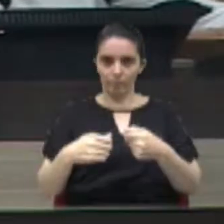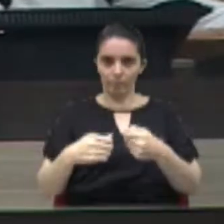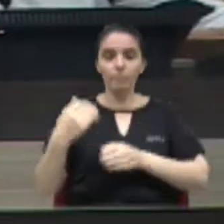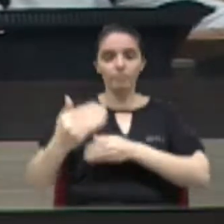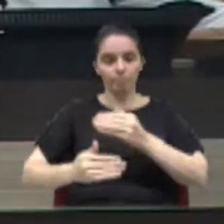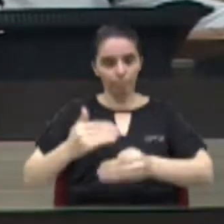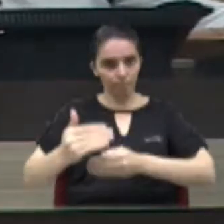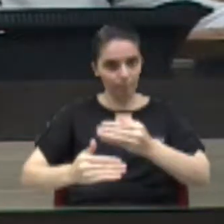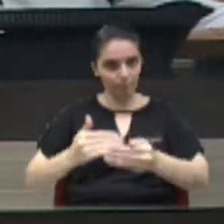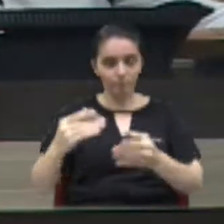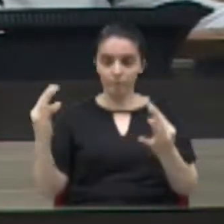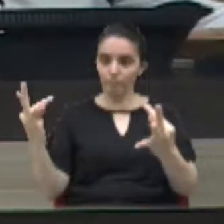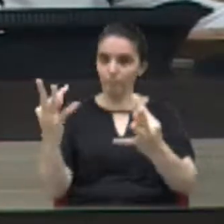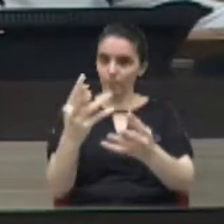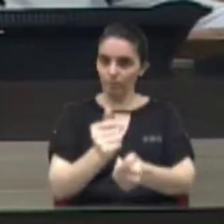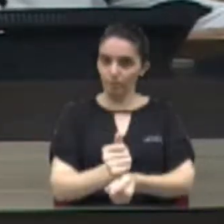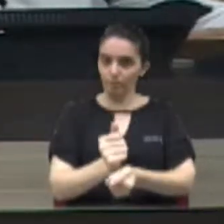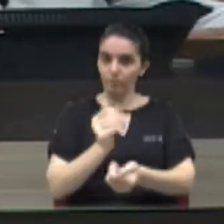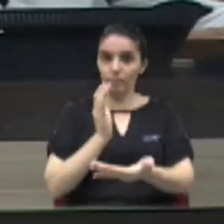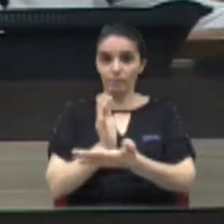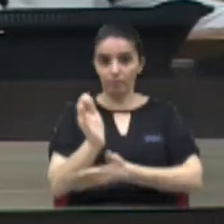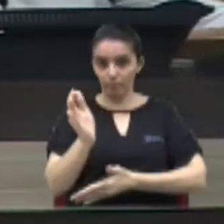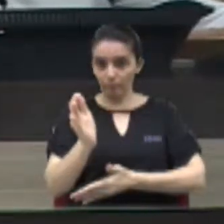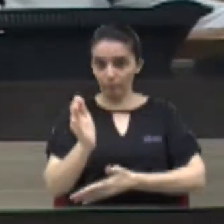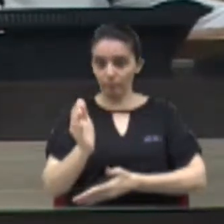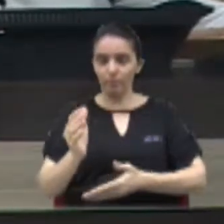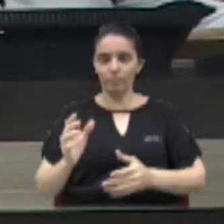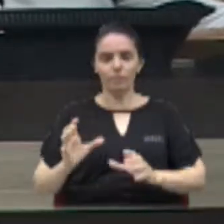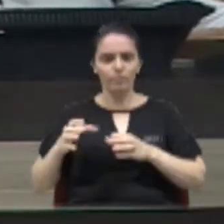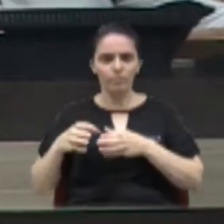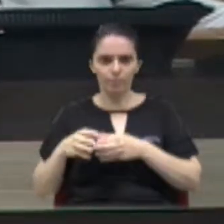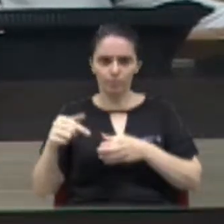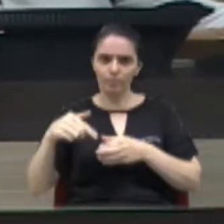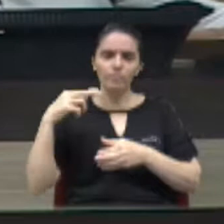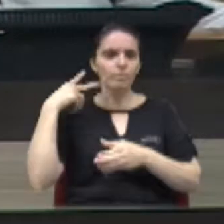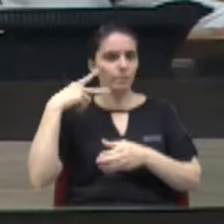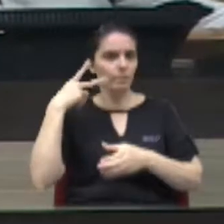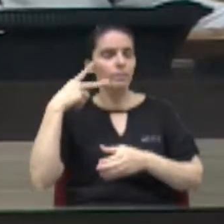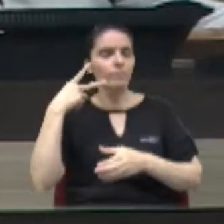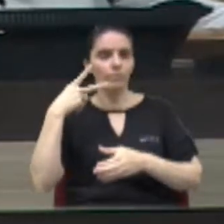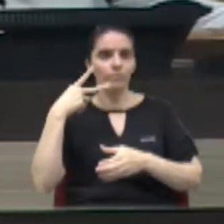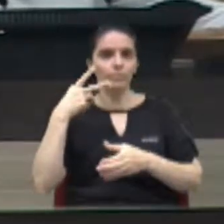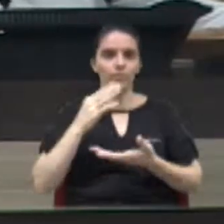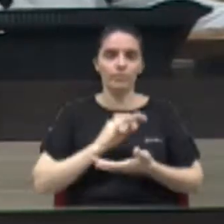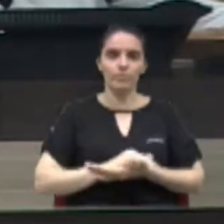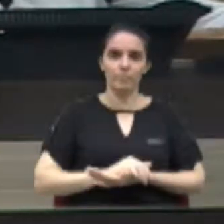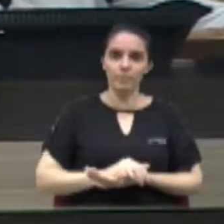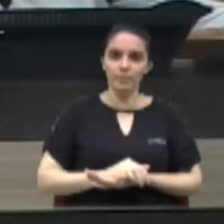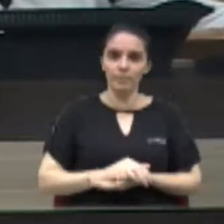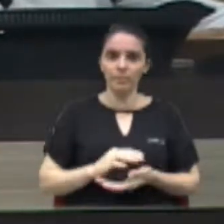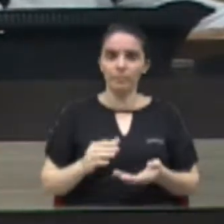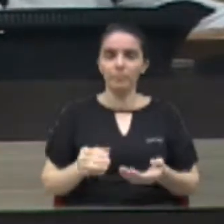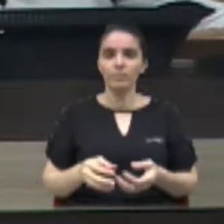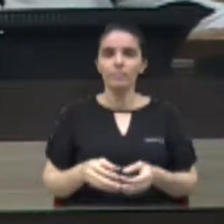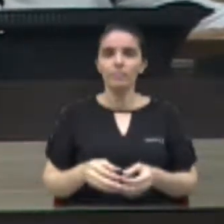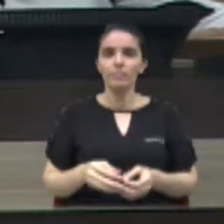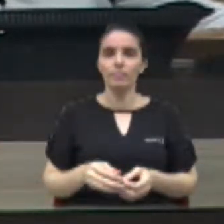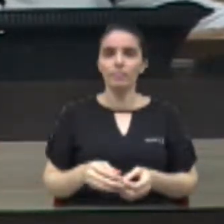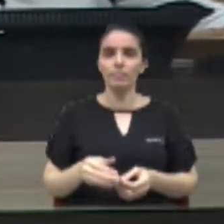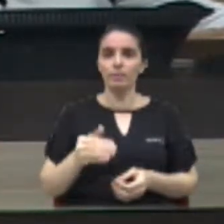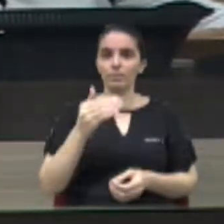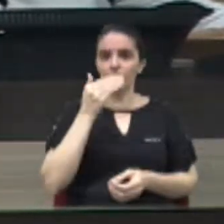de uma aprovação célere e inequívoca por parte dos nobres membros dessa egrégia Casa de Leis, vestindo, assim,